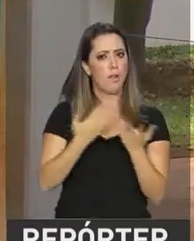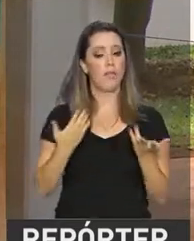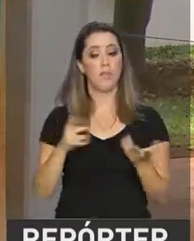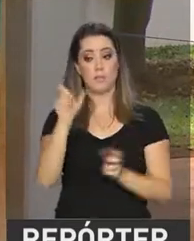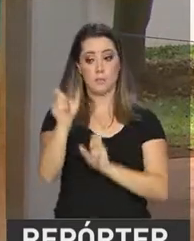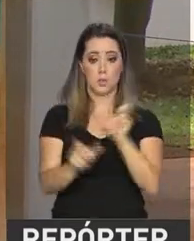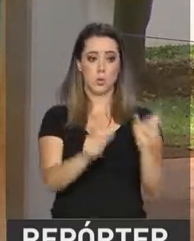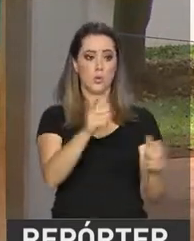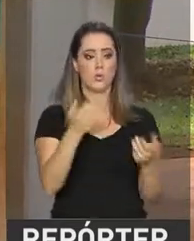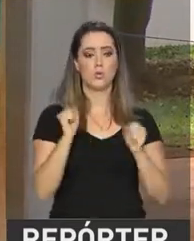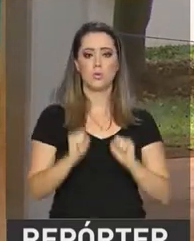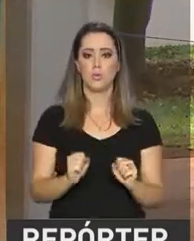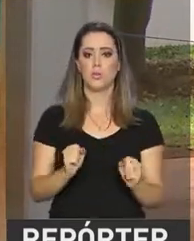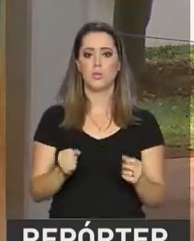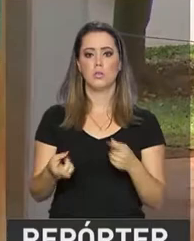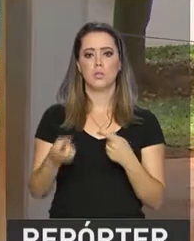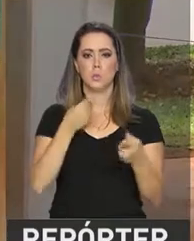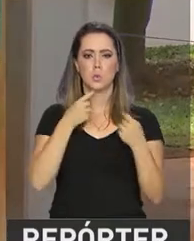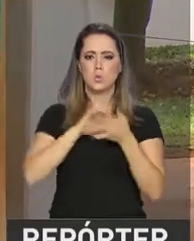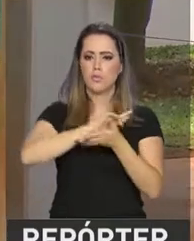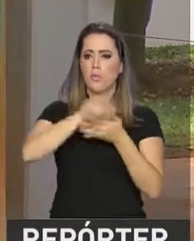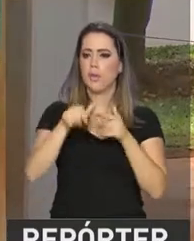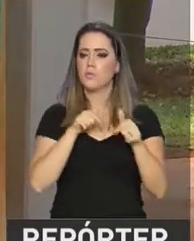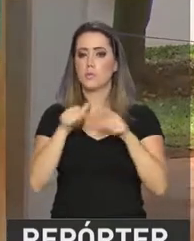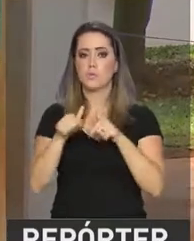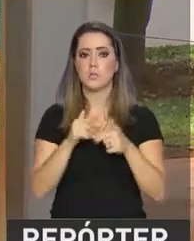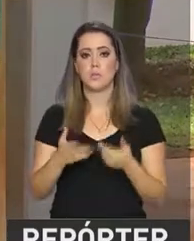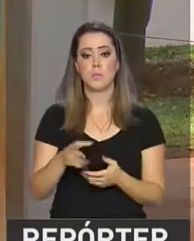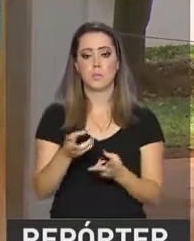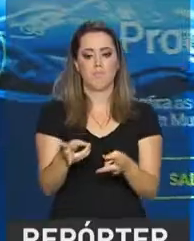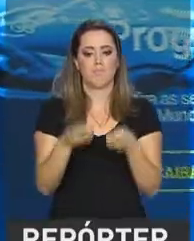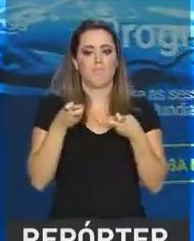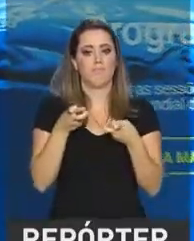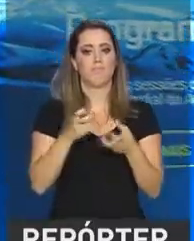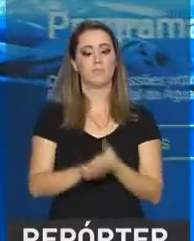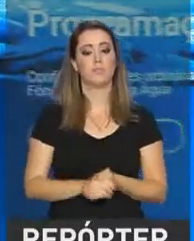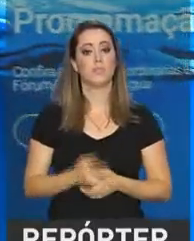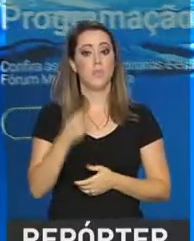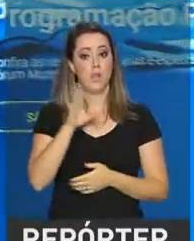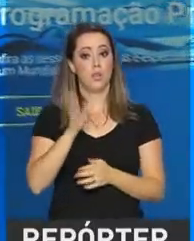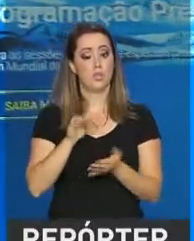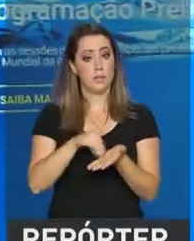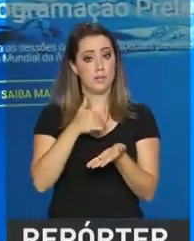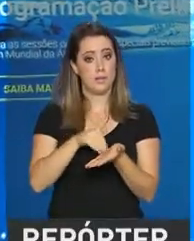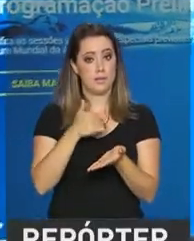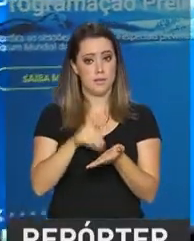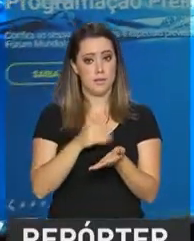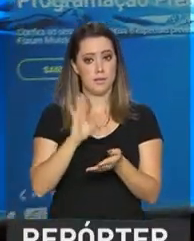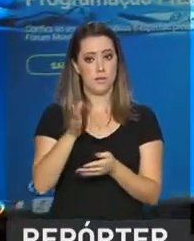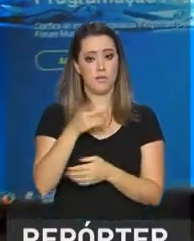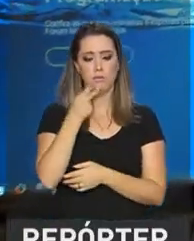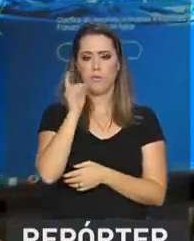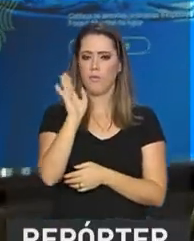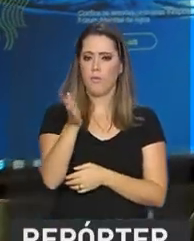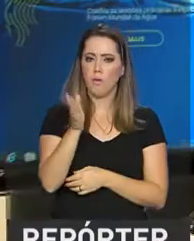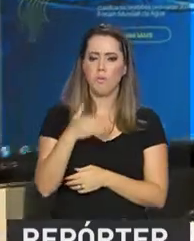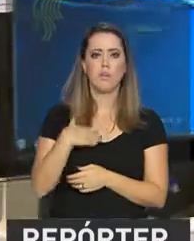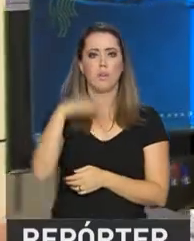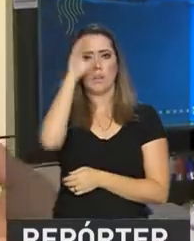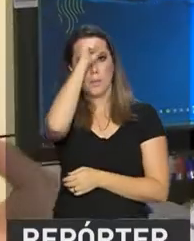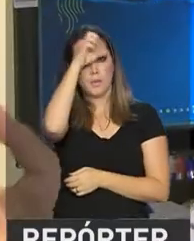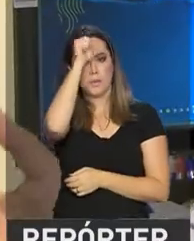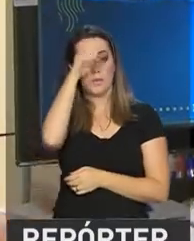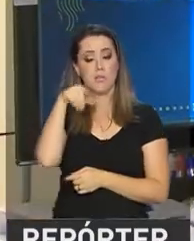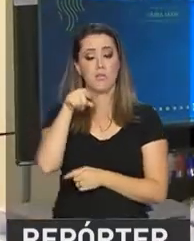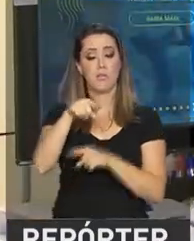pessoas vão poder, através de uma porção de atividades, ter essa percepção. A Janaína já fez a inscrição e garante que o que aprender